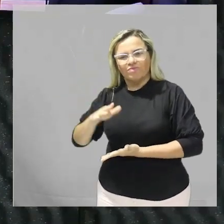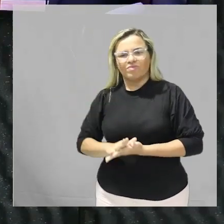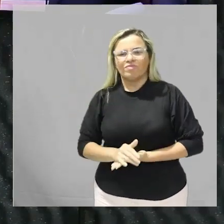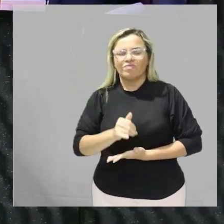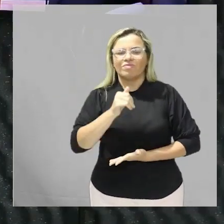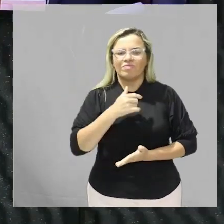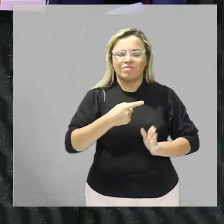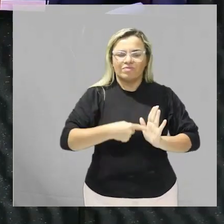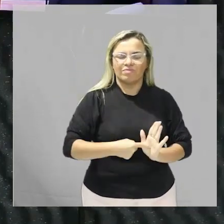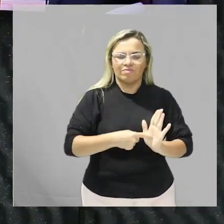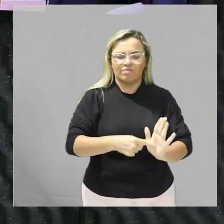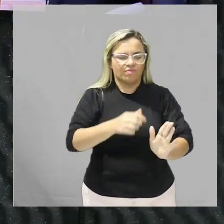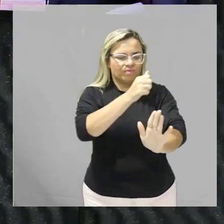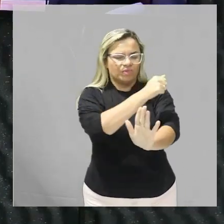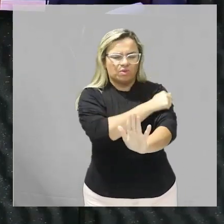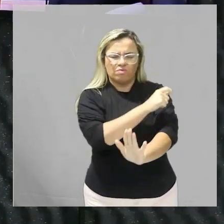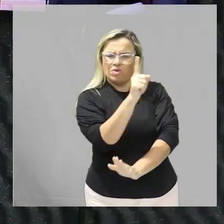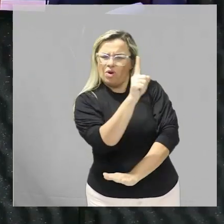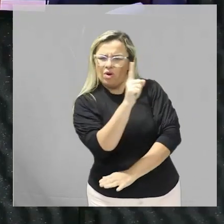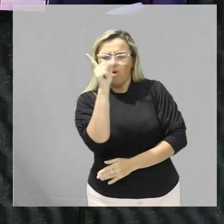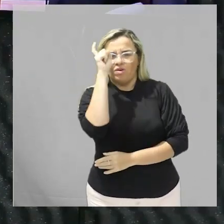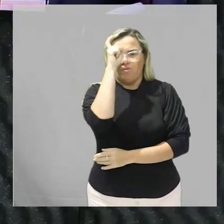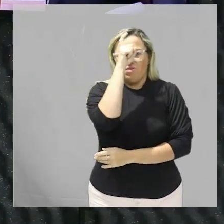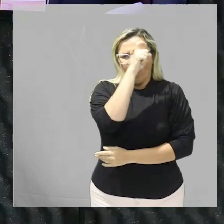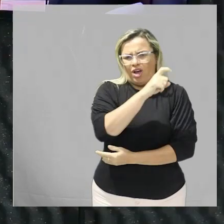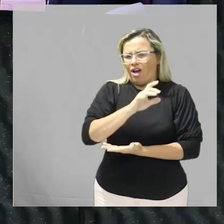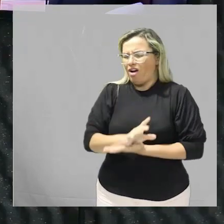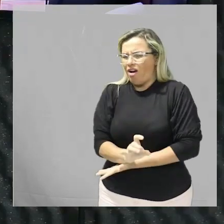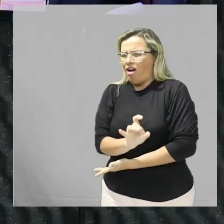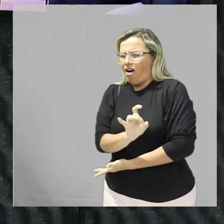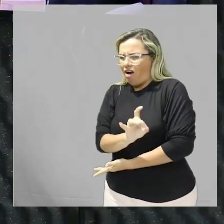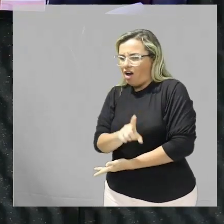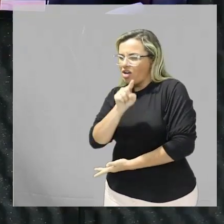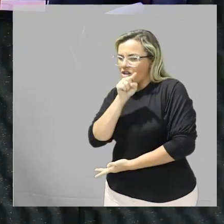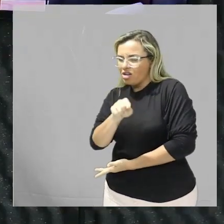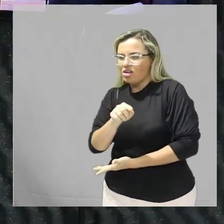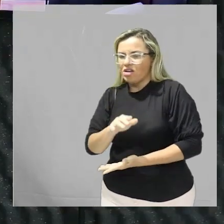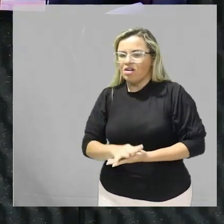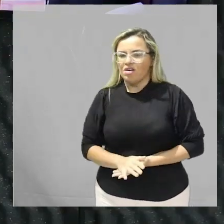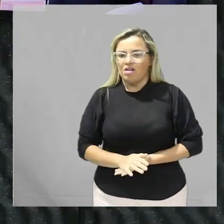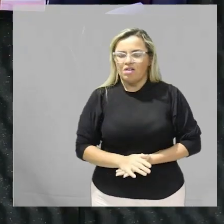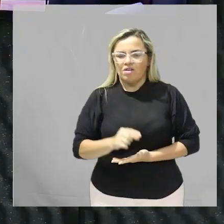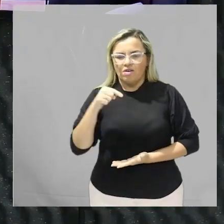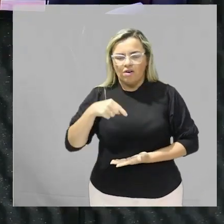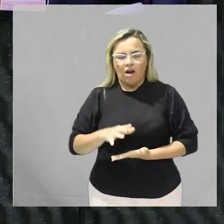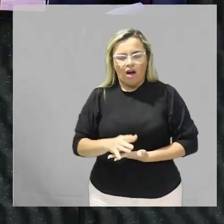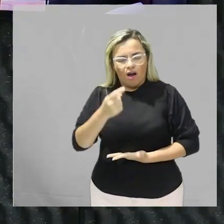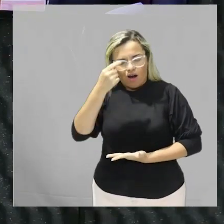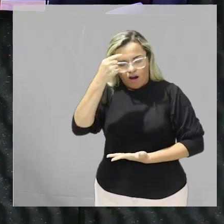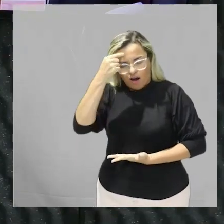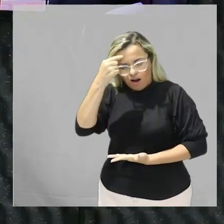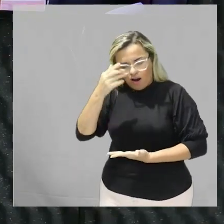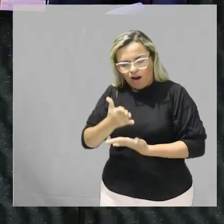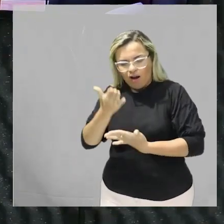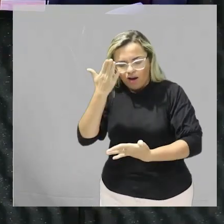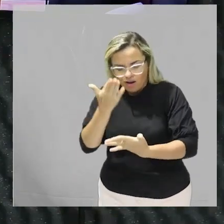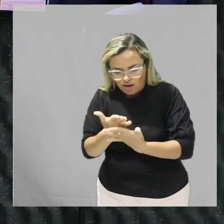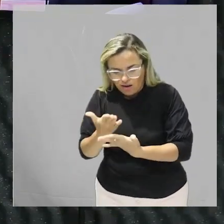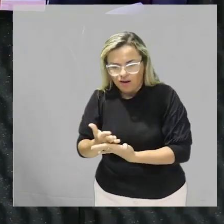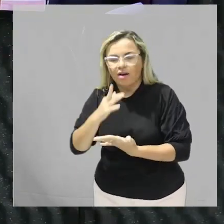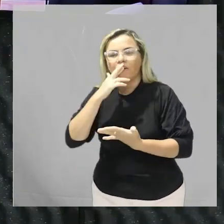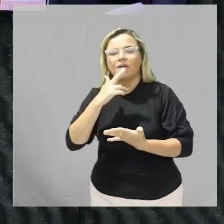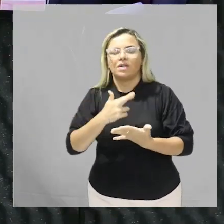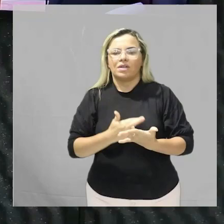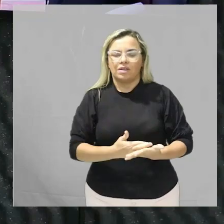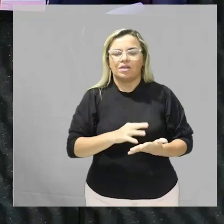para os alunos que não é difícil, basta você se colocar para estudar e tentar responder essas